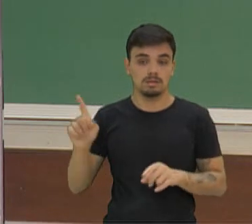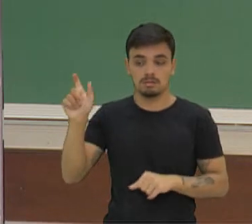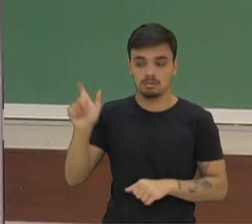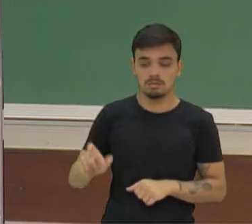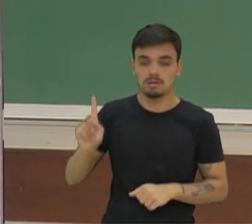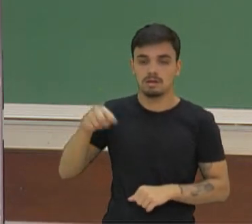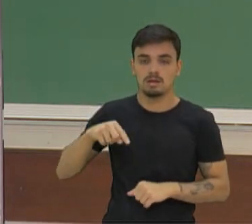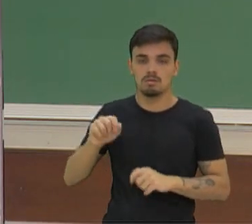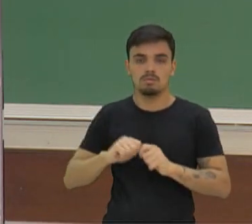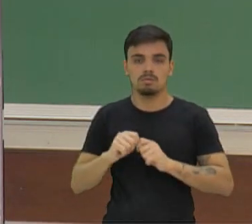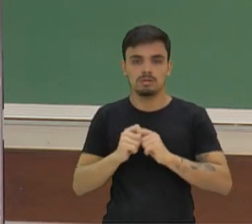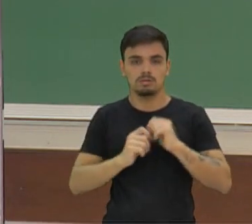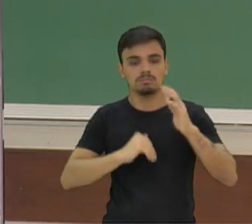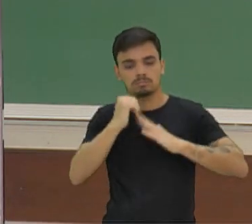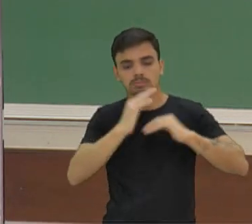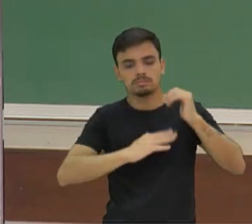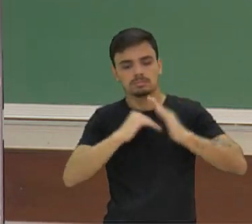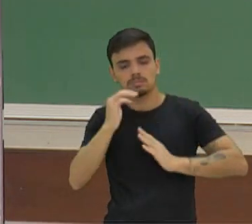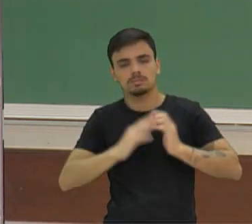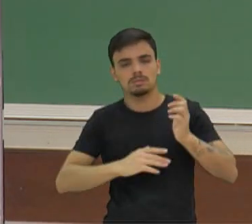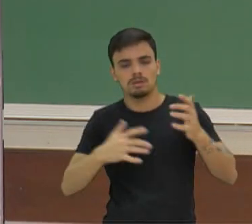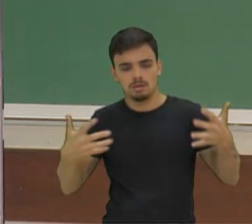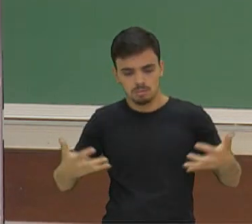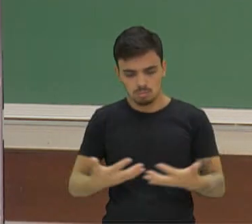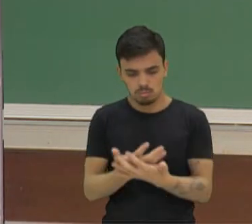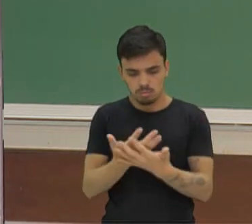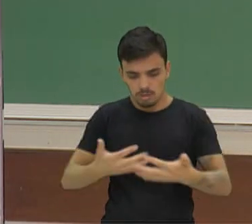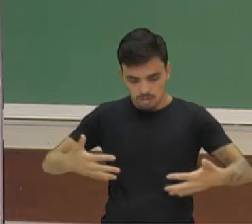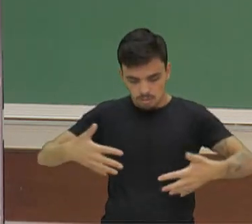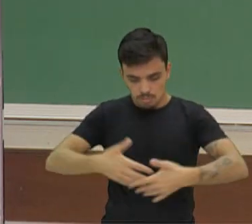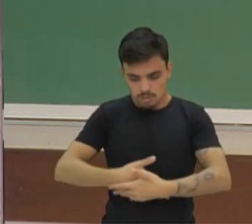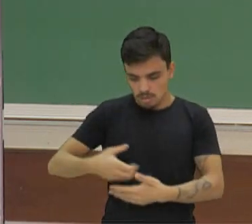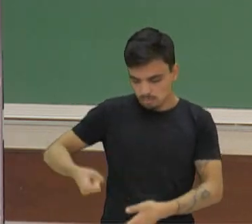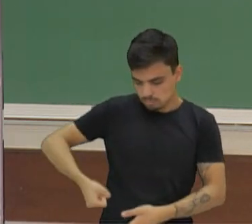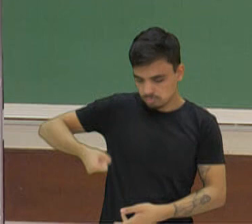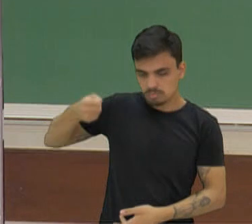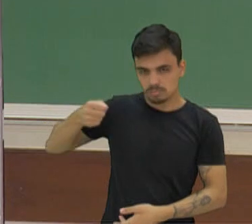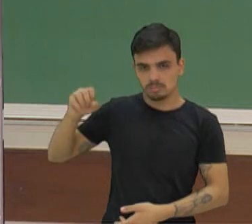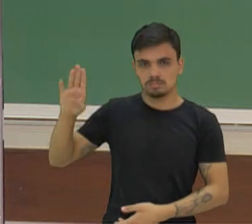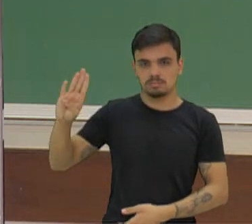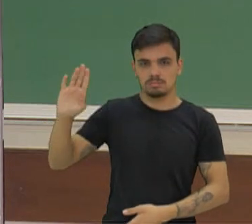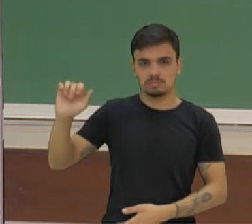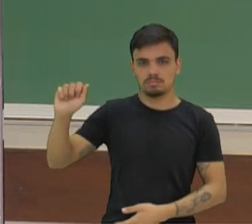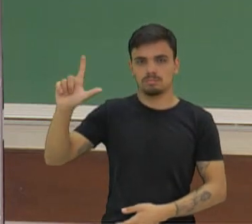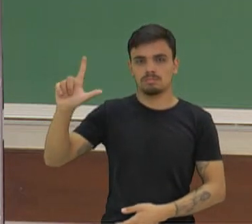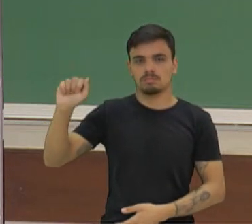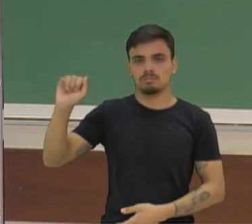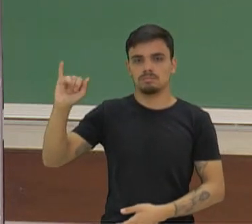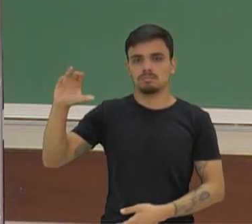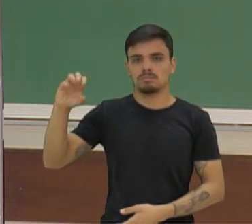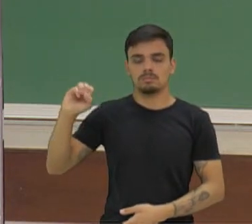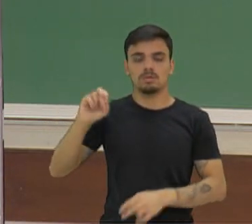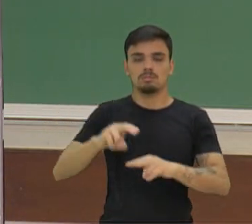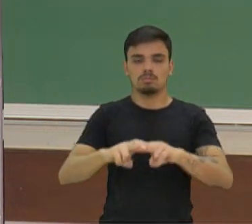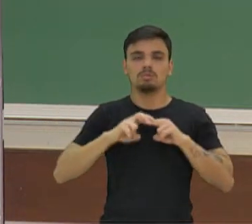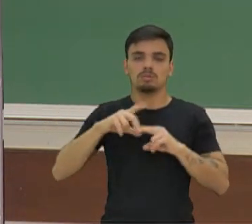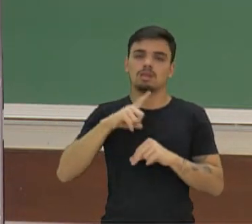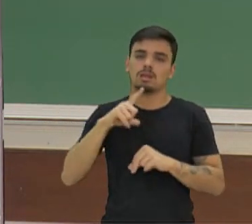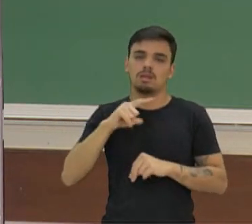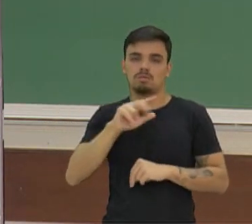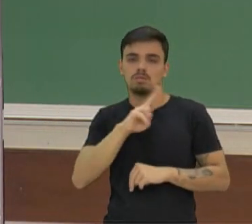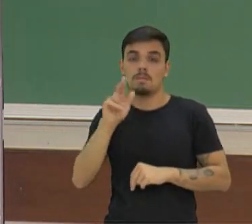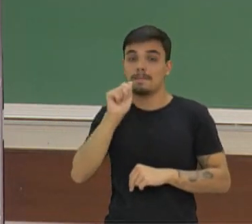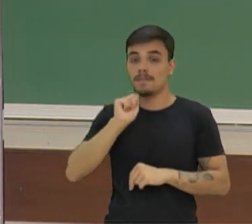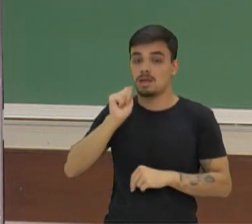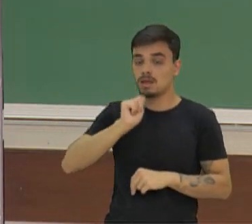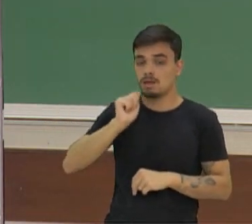um vendedor de balaios, dos cestos que nós apresentamos. E por isso ele vai ter o apelido Balaio